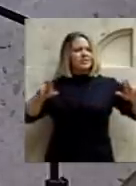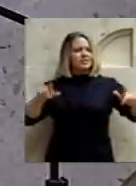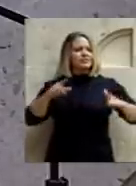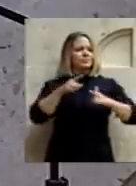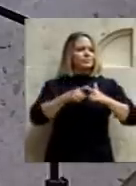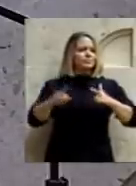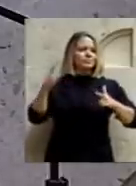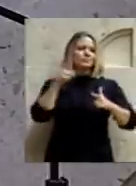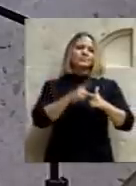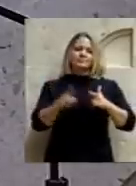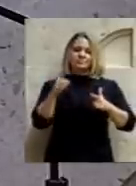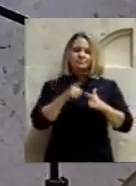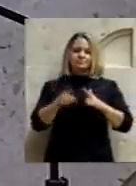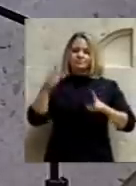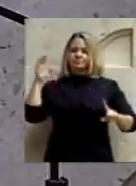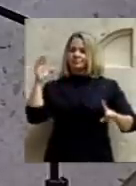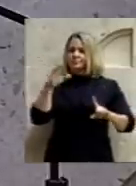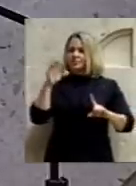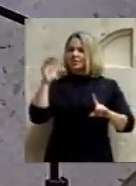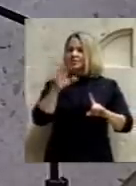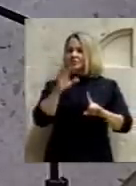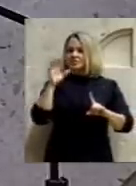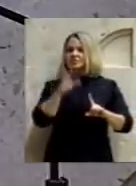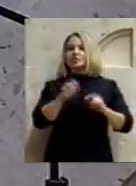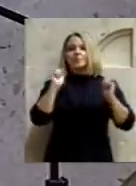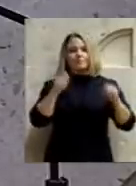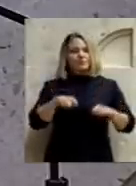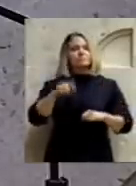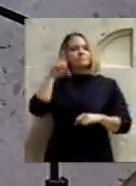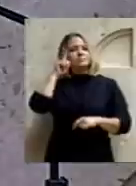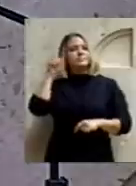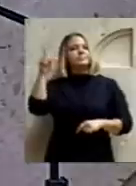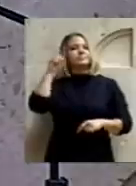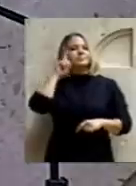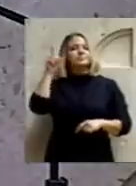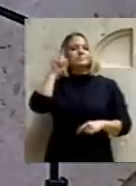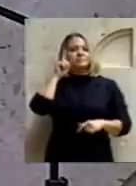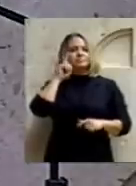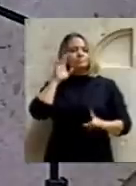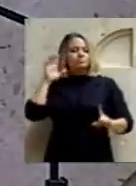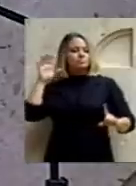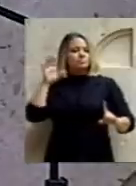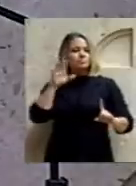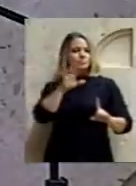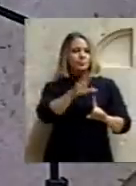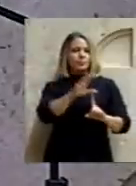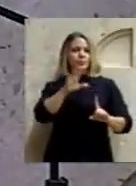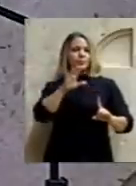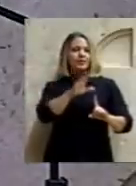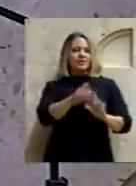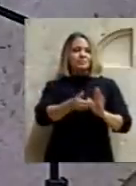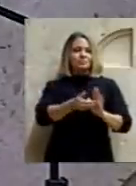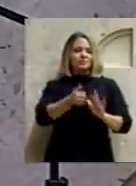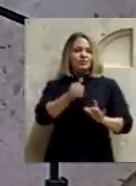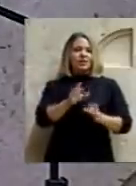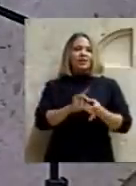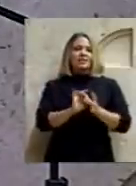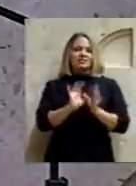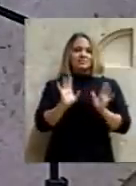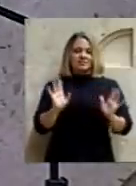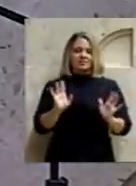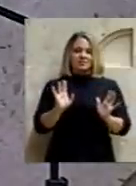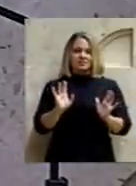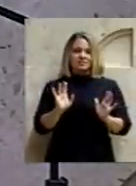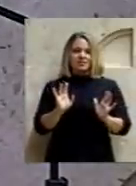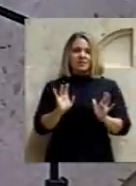nocivas influências que podem paulatinamente minar-lhe a independência.